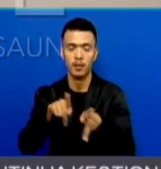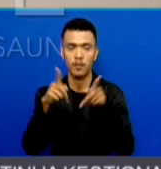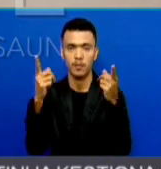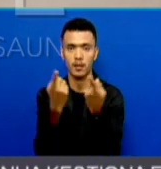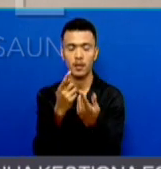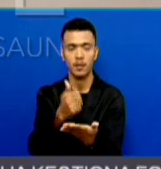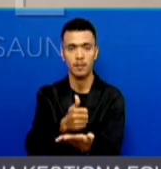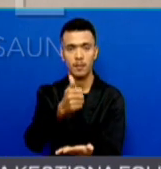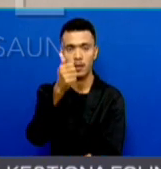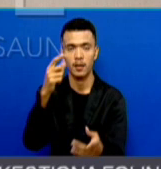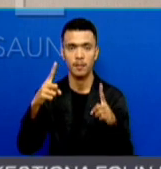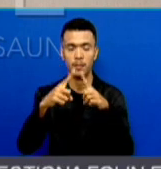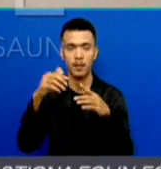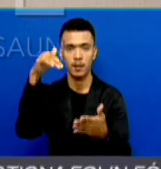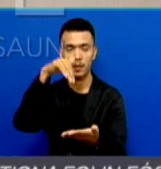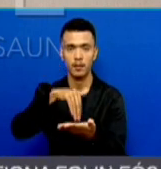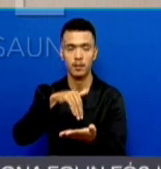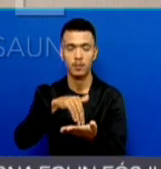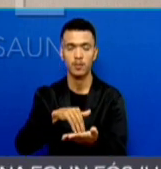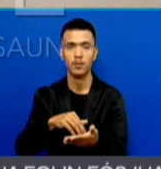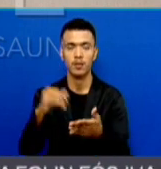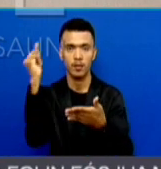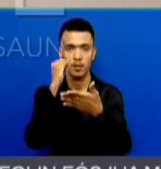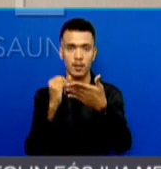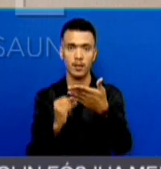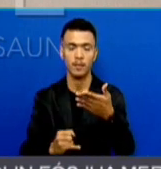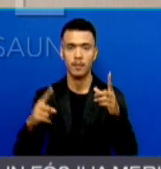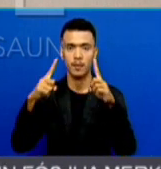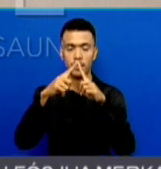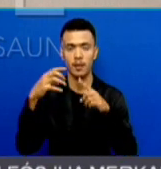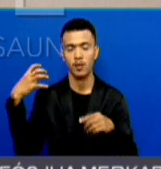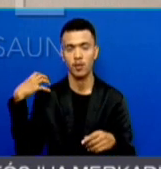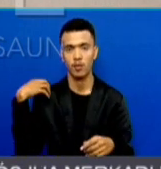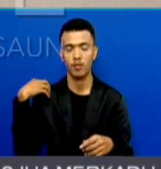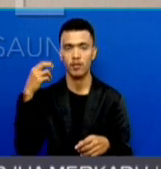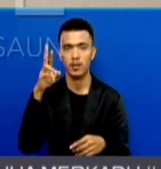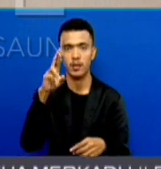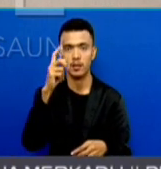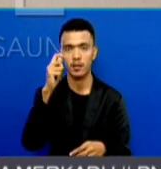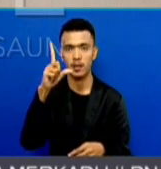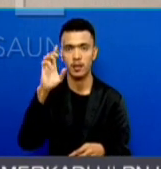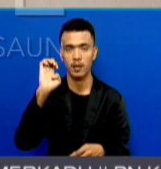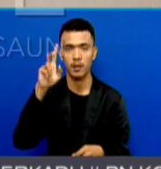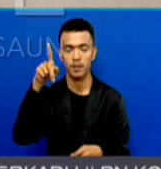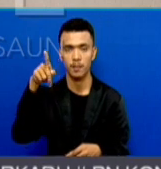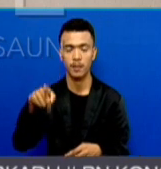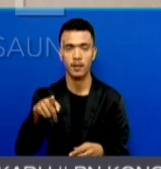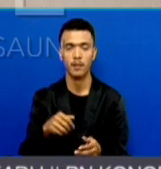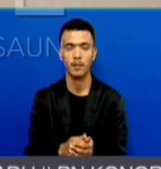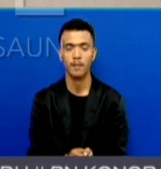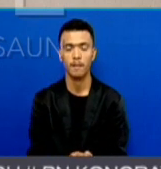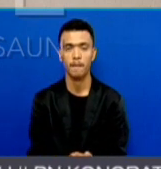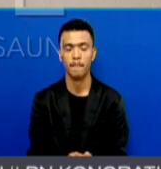Mananain, para distribuir a habilidade no desenho do edifício central RTTL Ninian, depois